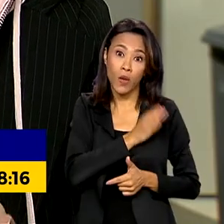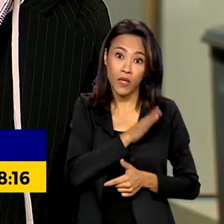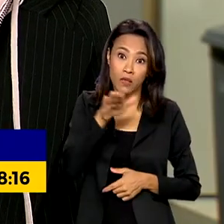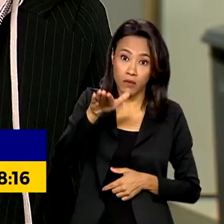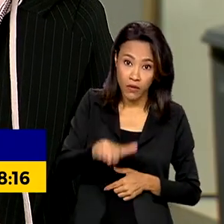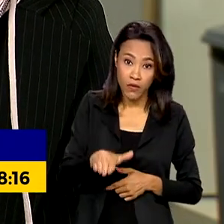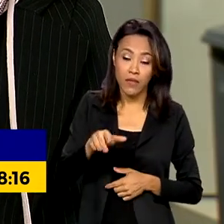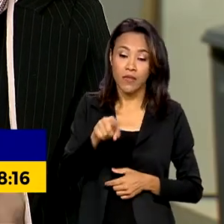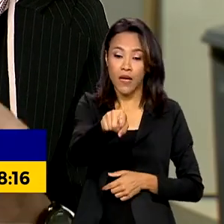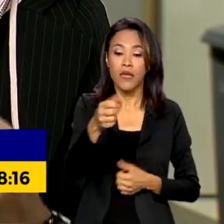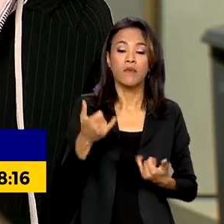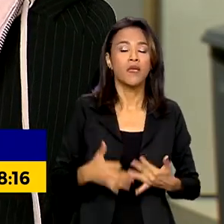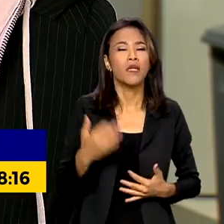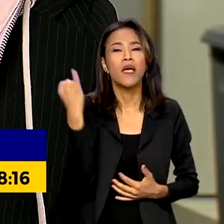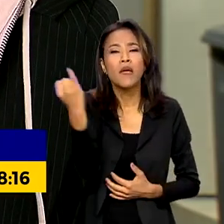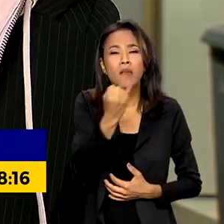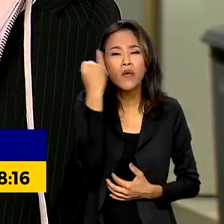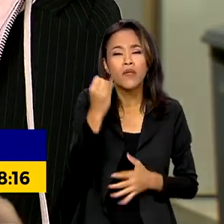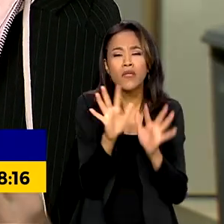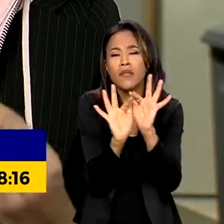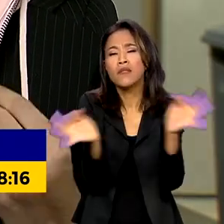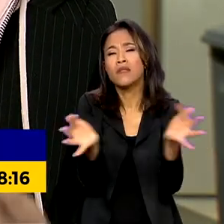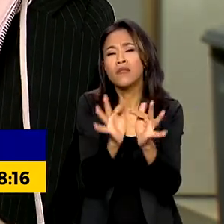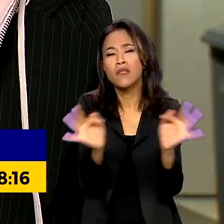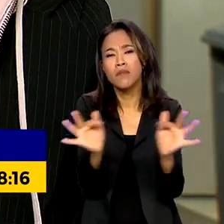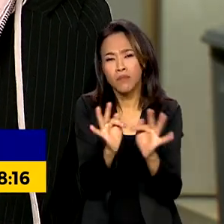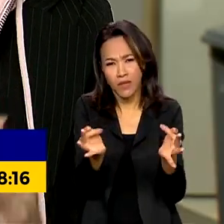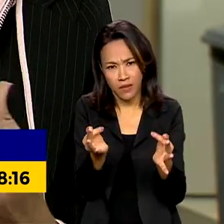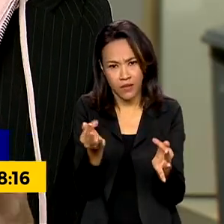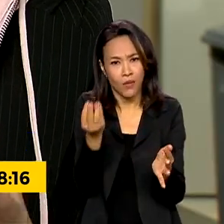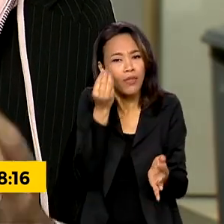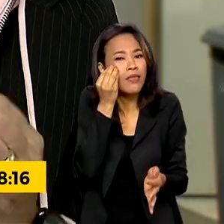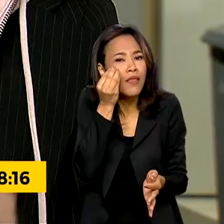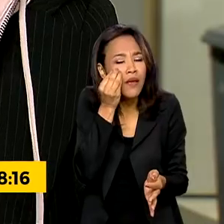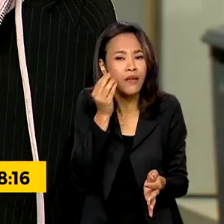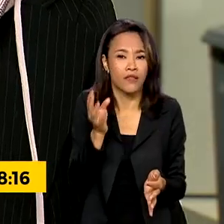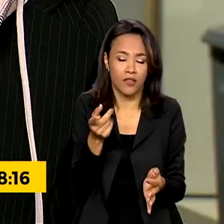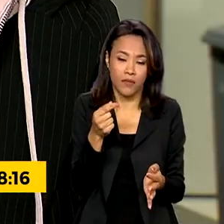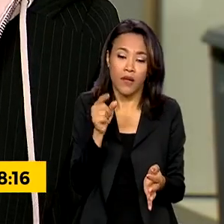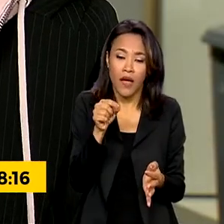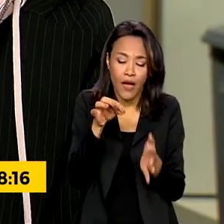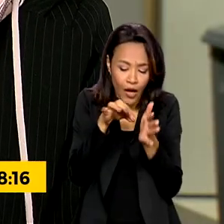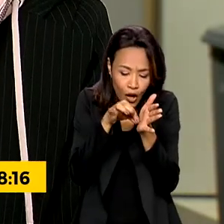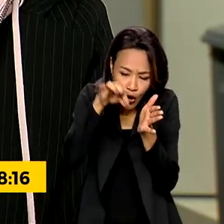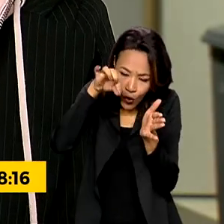muito importante porque é um teste muito simples, é um teste eficaz. Realmente, são gotinhas que salvam vidas.